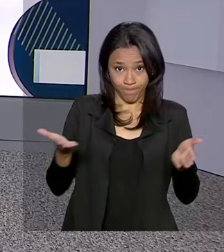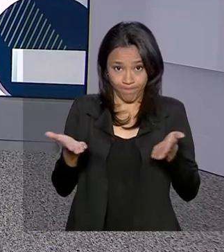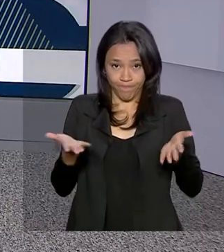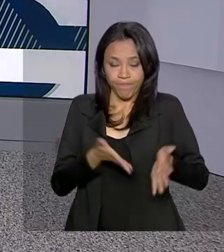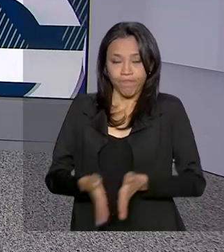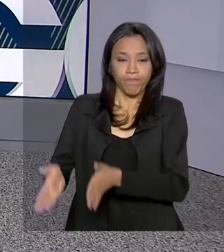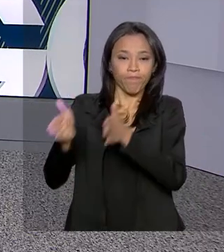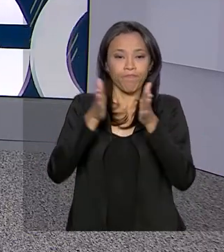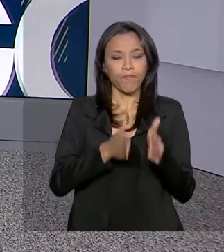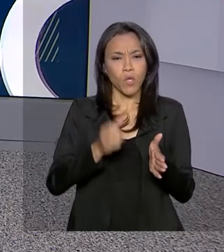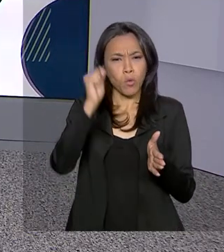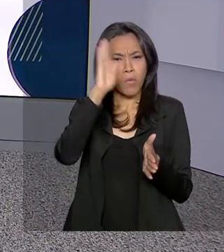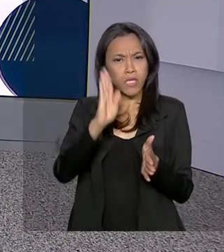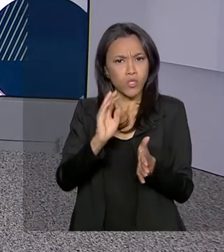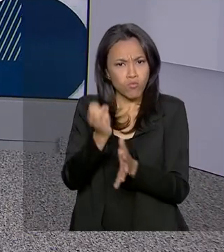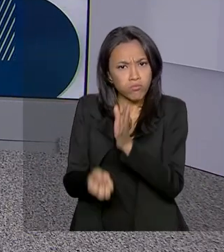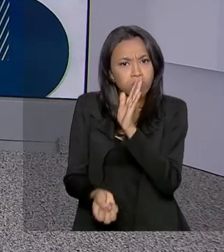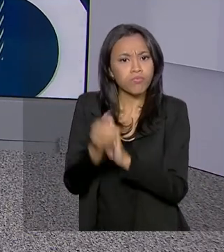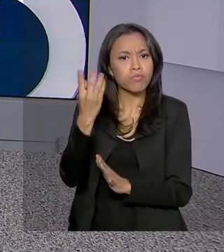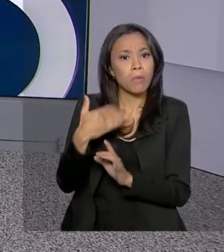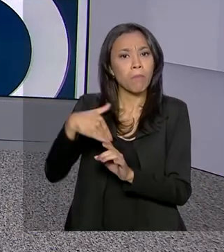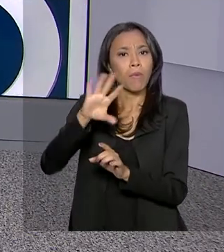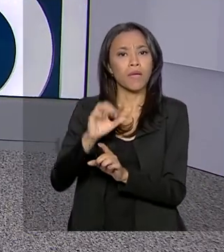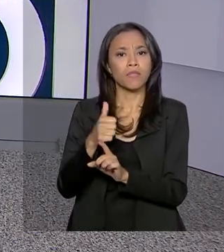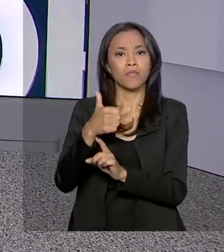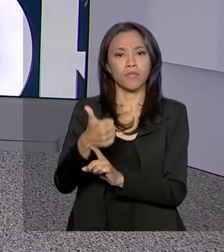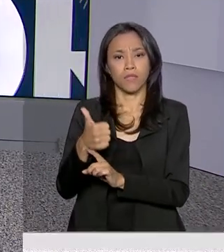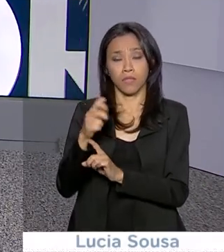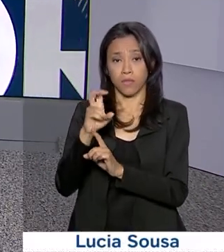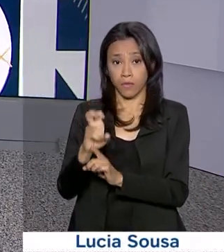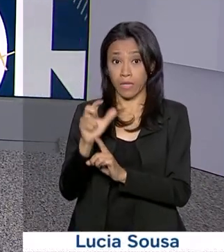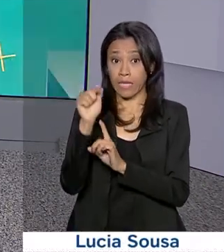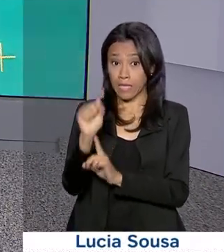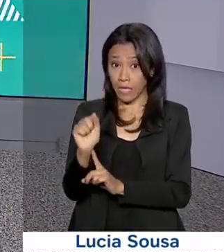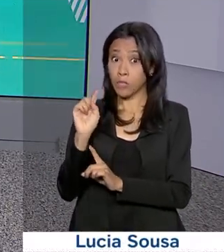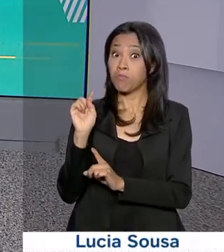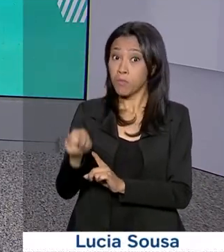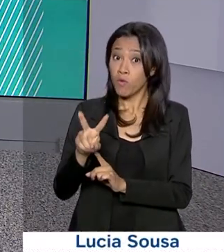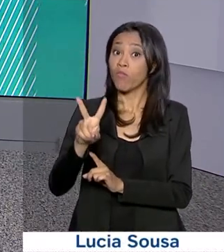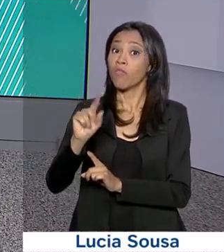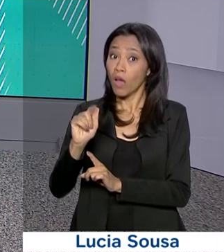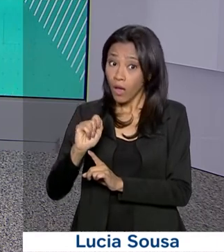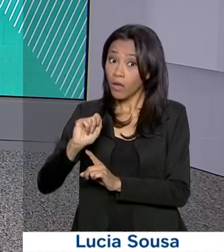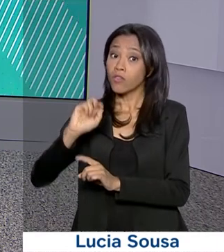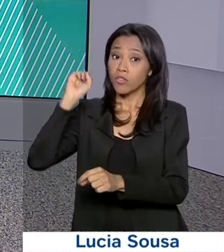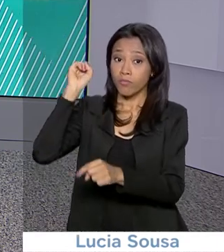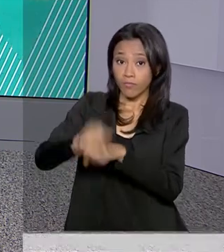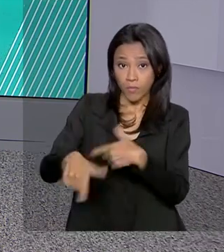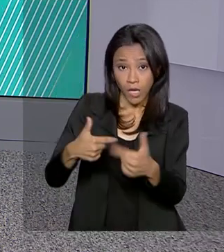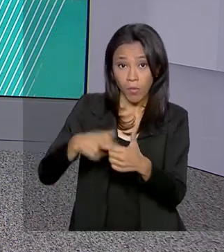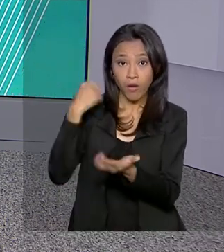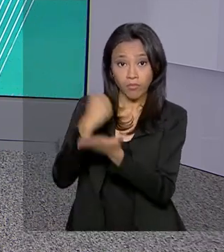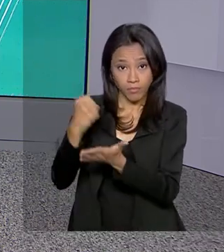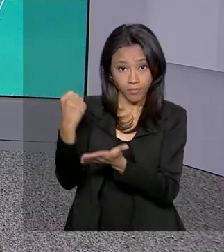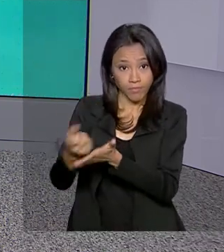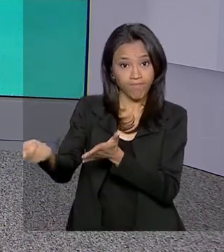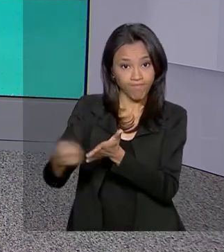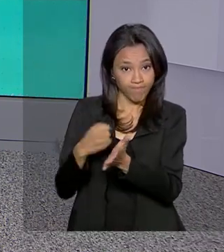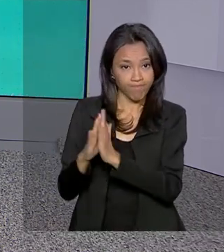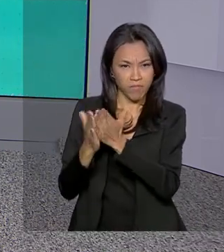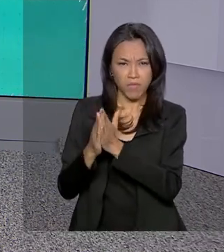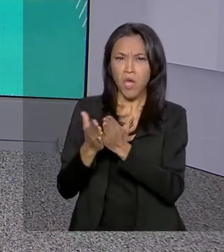O Brasil gerou mais de 157 mil vagas de empregos formais no mês passado. É o melhor setembro desde